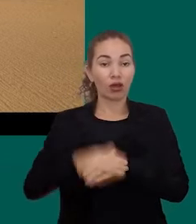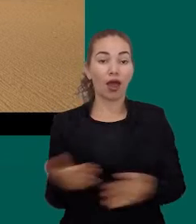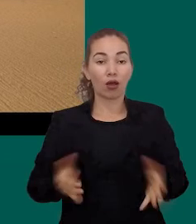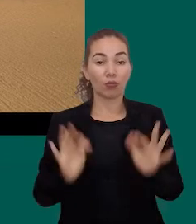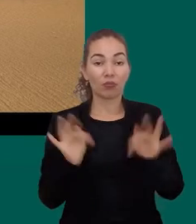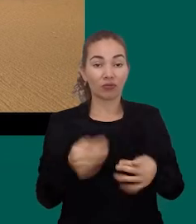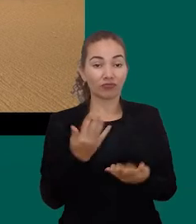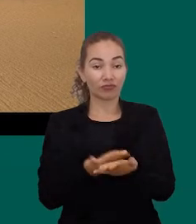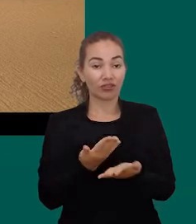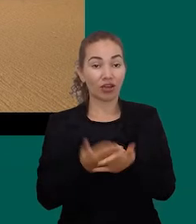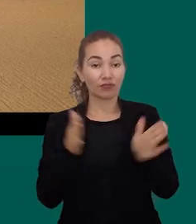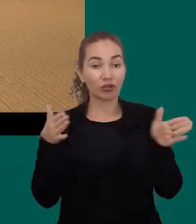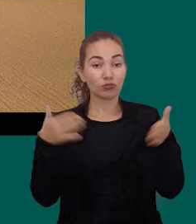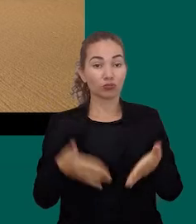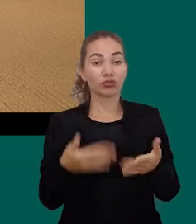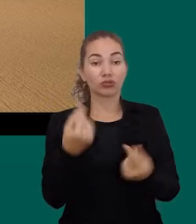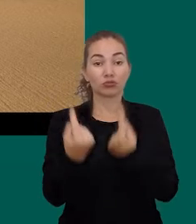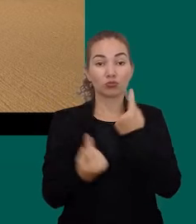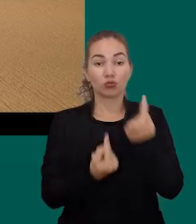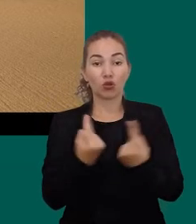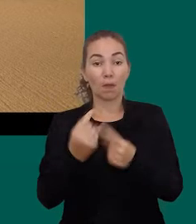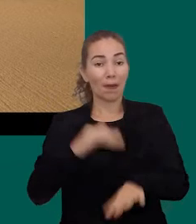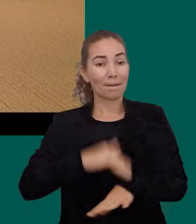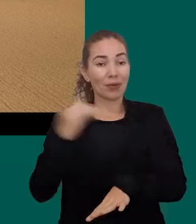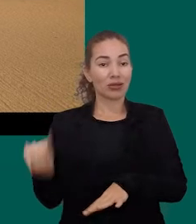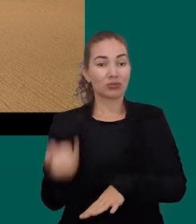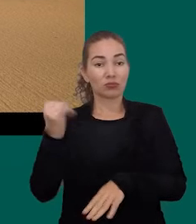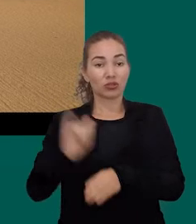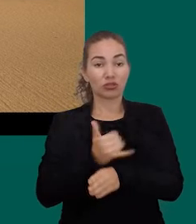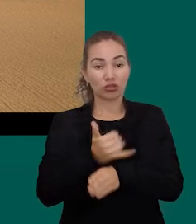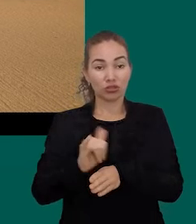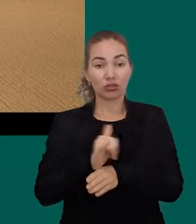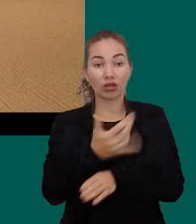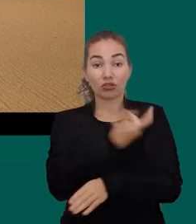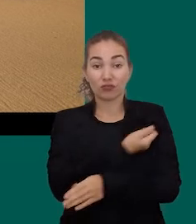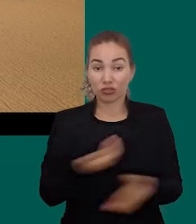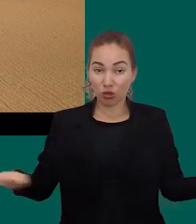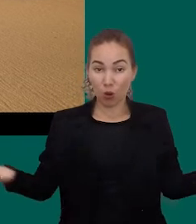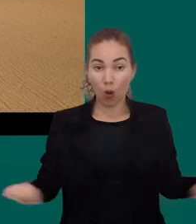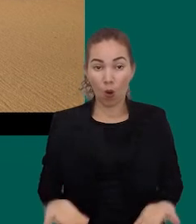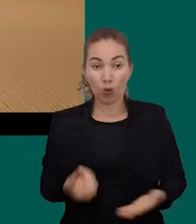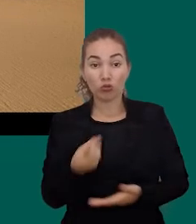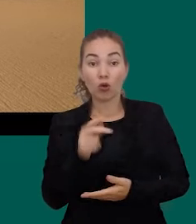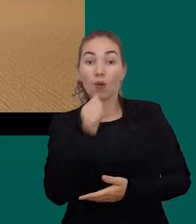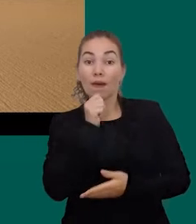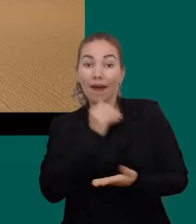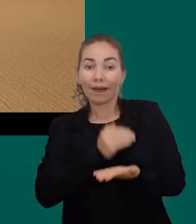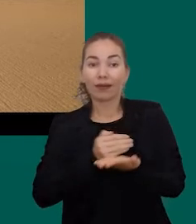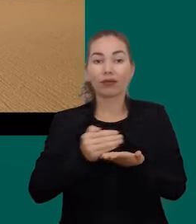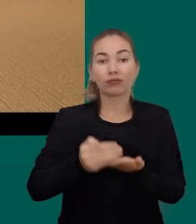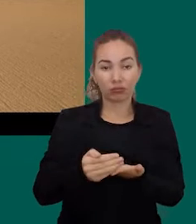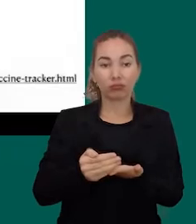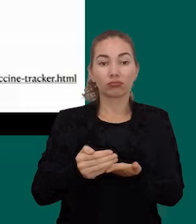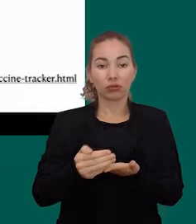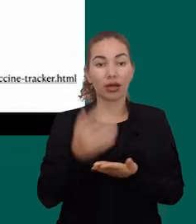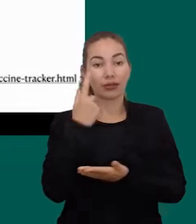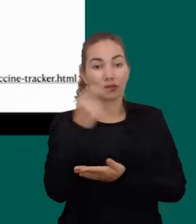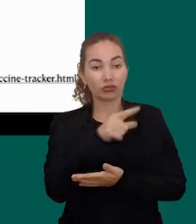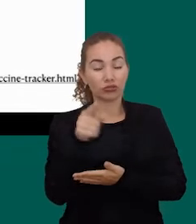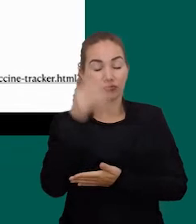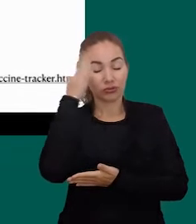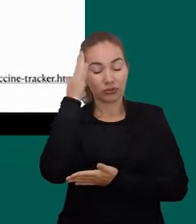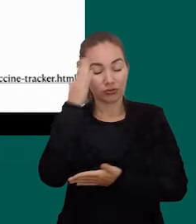nossa aula, especificamente de algumas das mais importantes estratégias vacinais que estão em vigor ou que estão para entrar em vigor e que seria interessante vocês